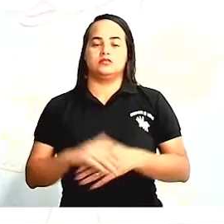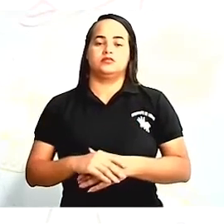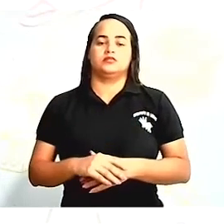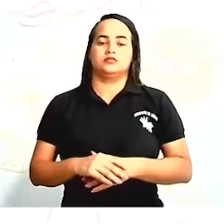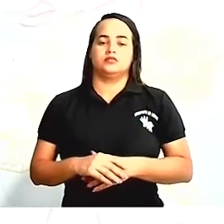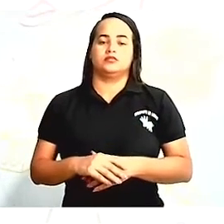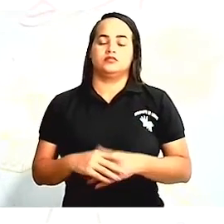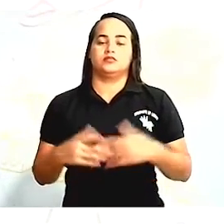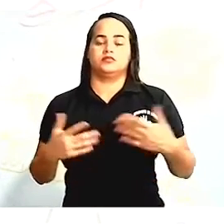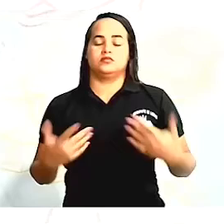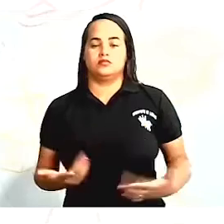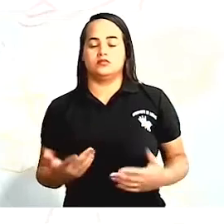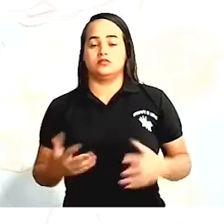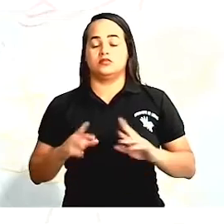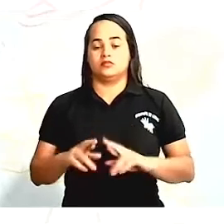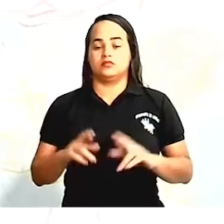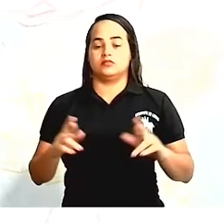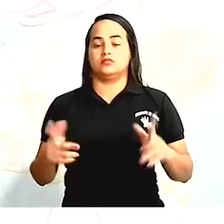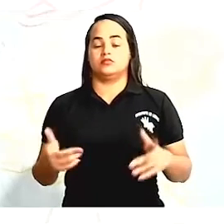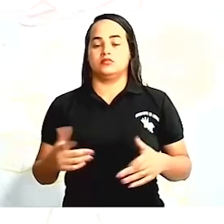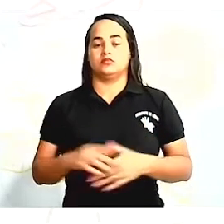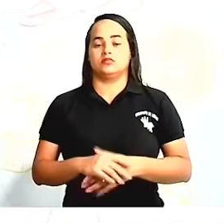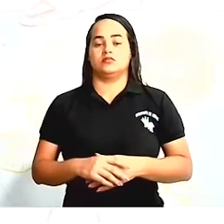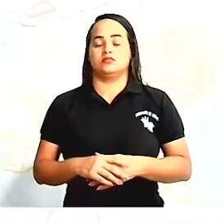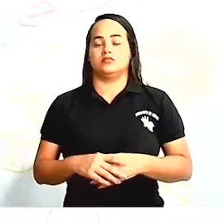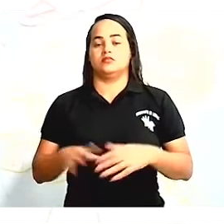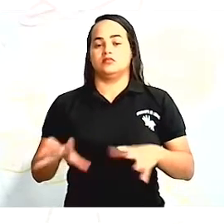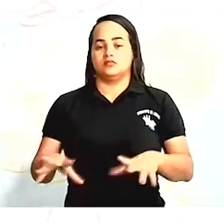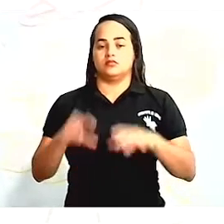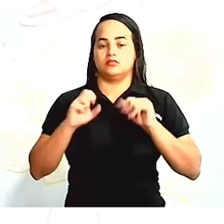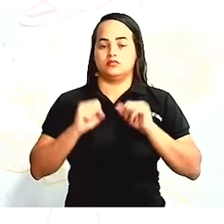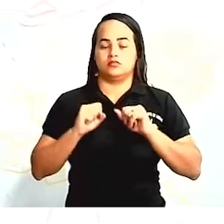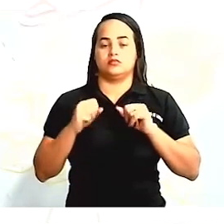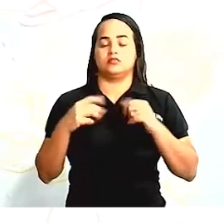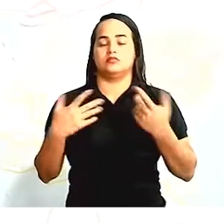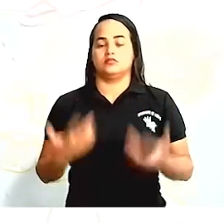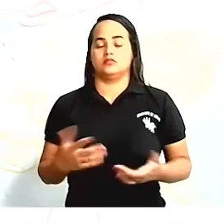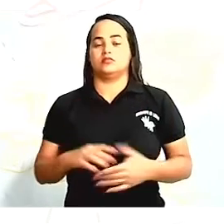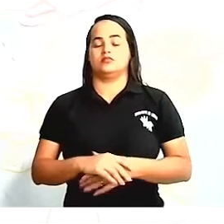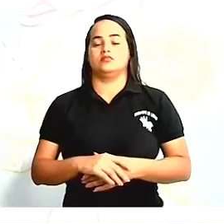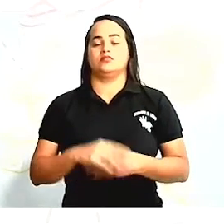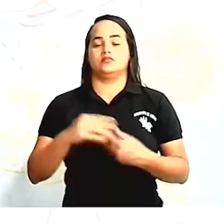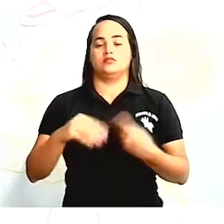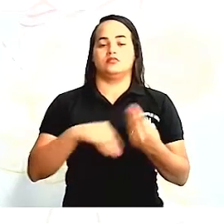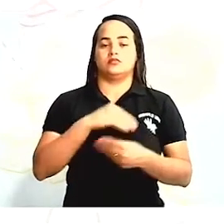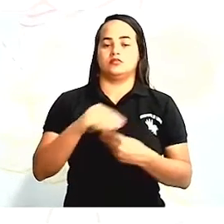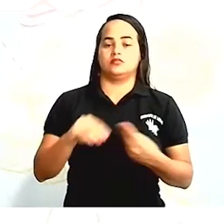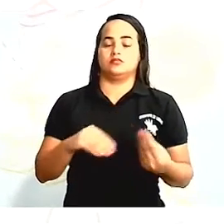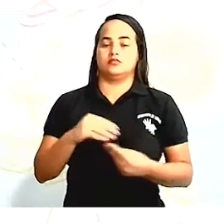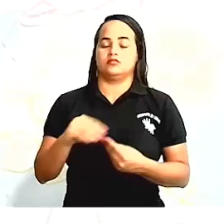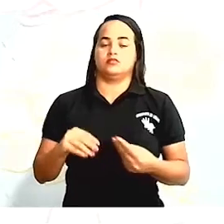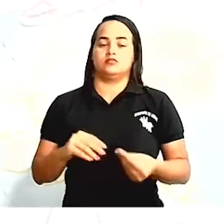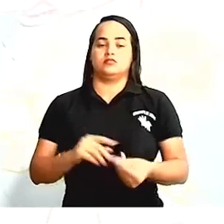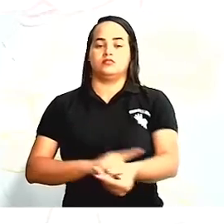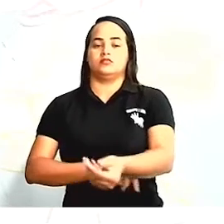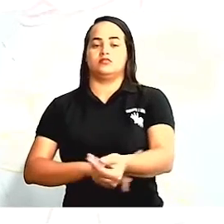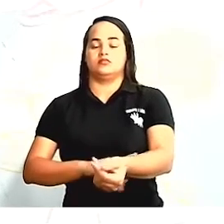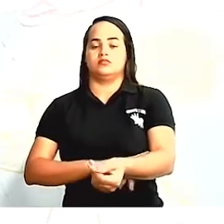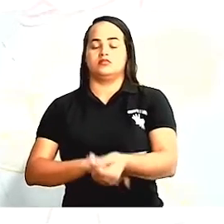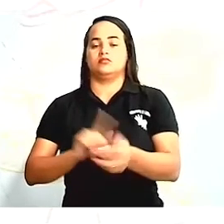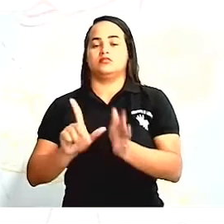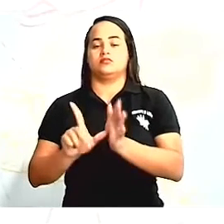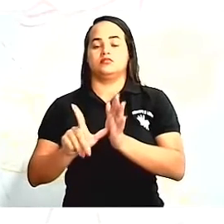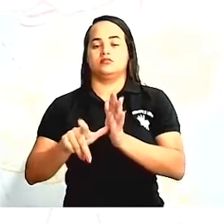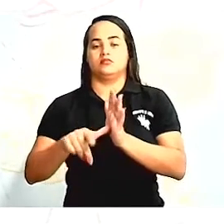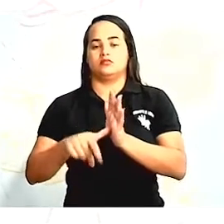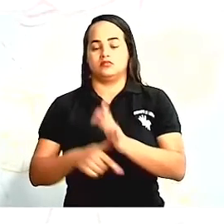ficam distorcidas, elas não são infectantes. Então, esse inibidor da protease também vai o quê? Retardar